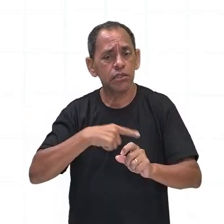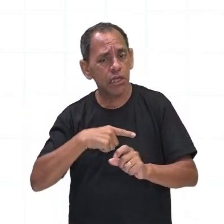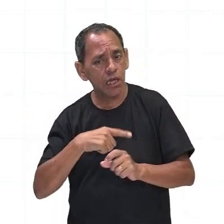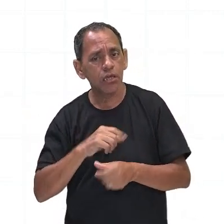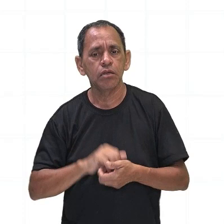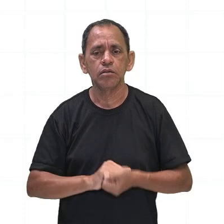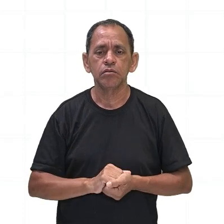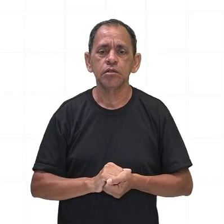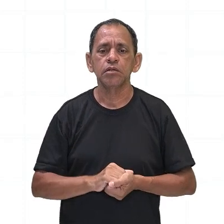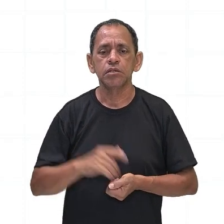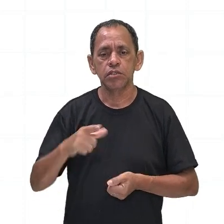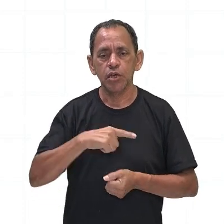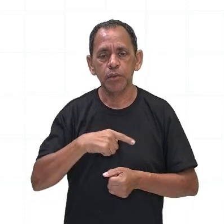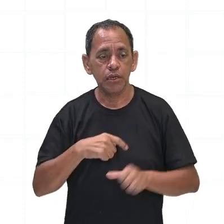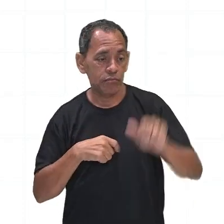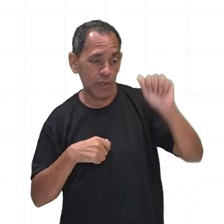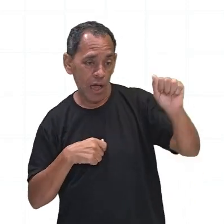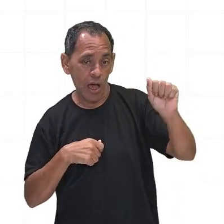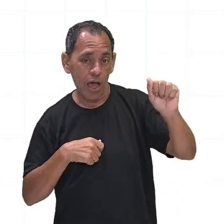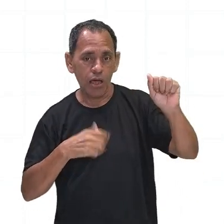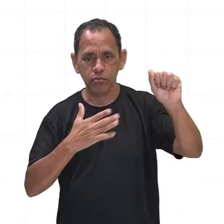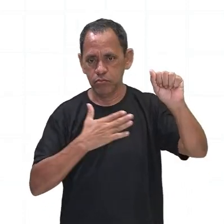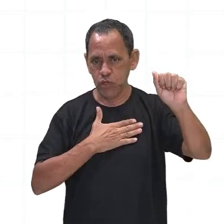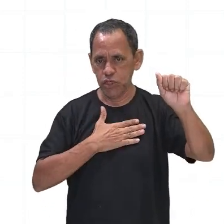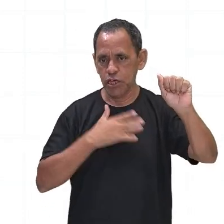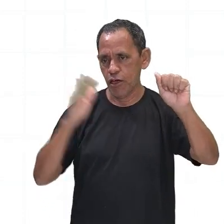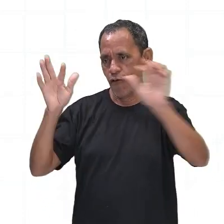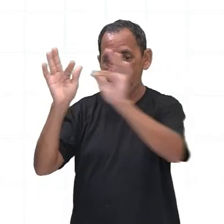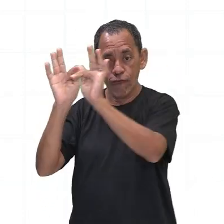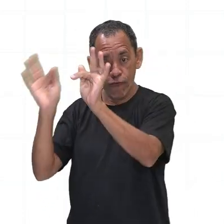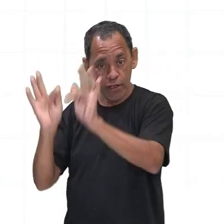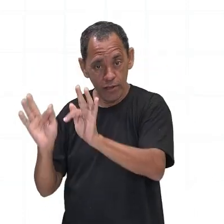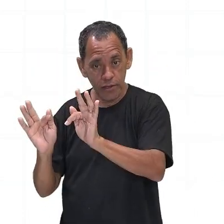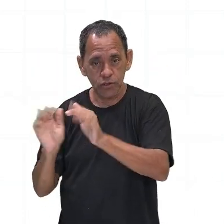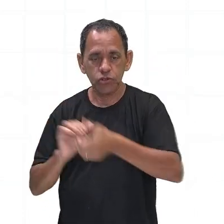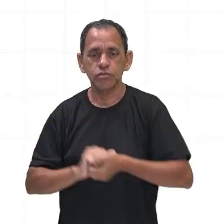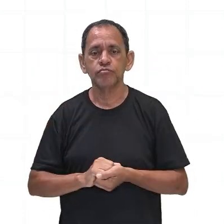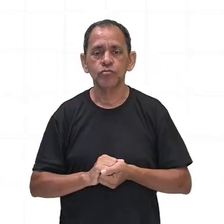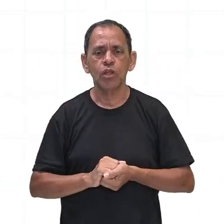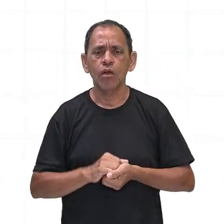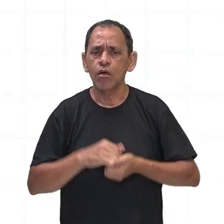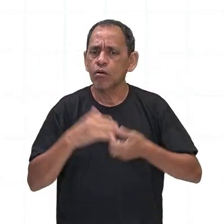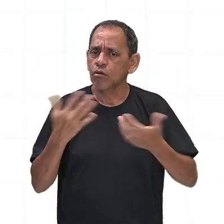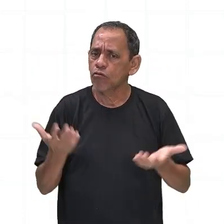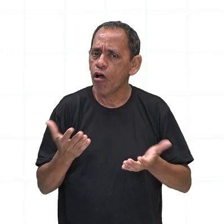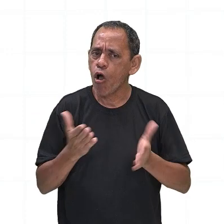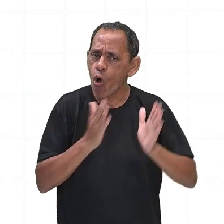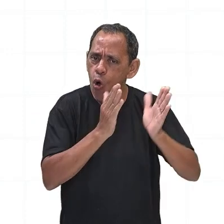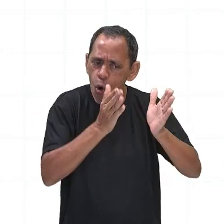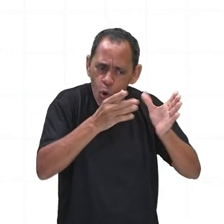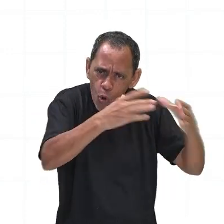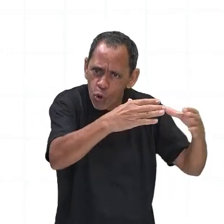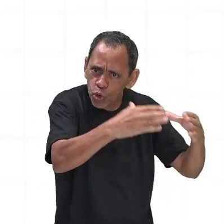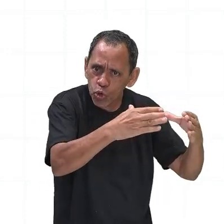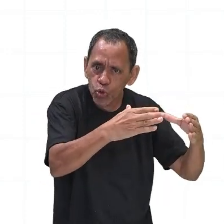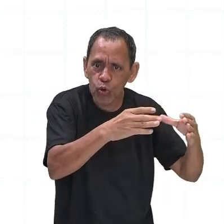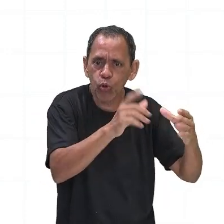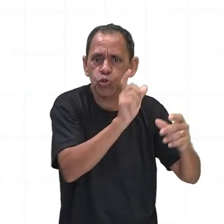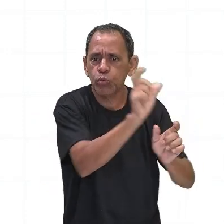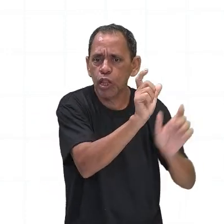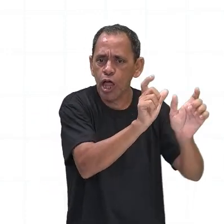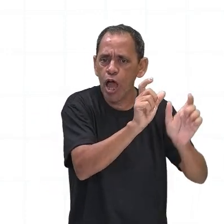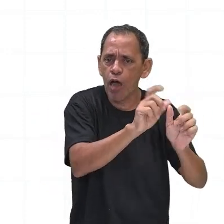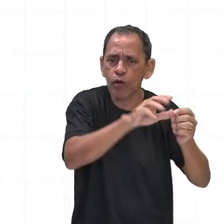o a, o minha e o feliz. E qual é a classe de palavras dessas palavras que estão aí acompanhando o